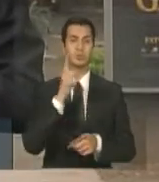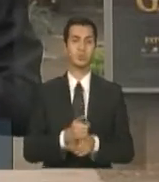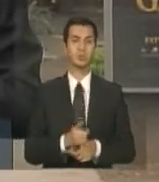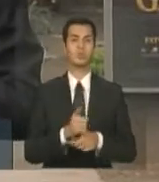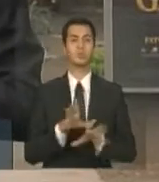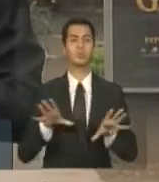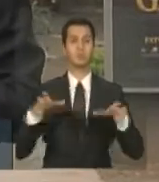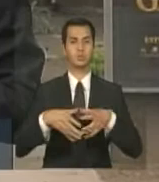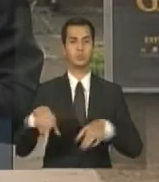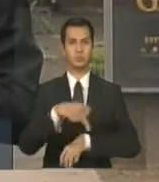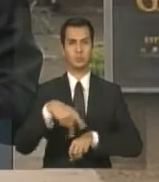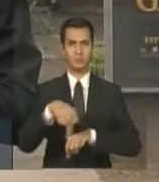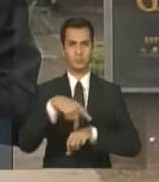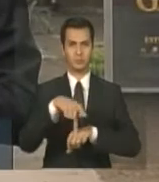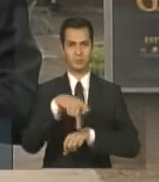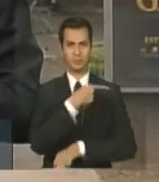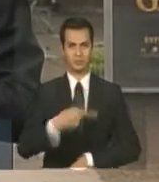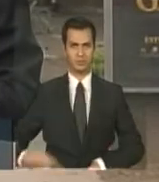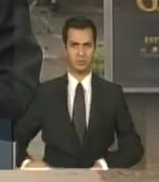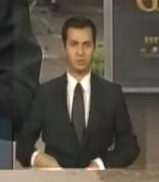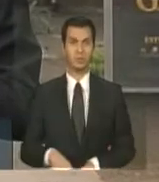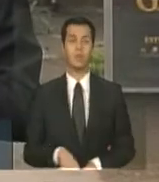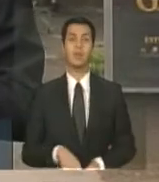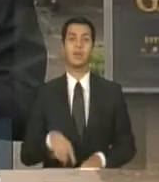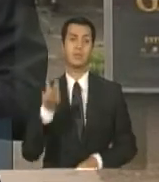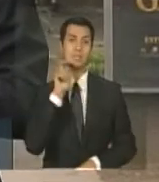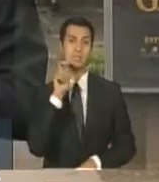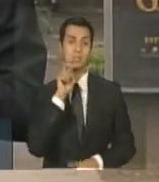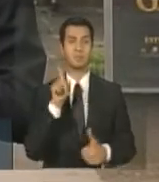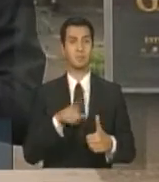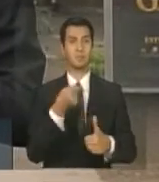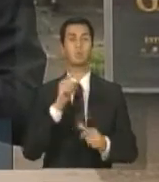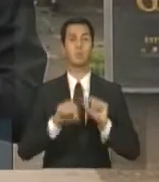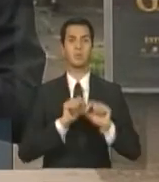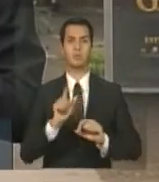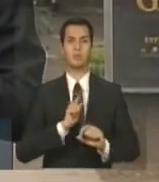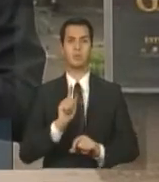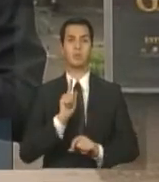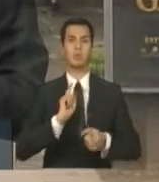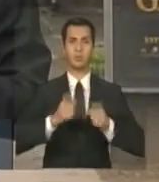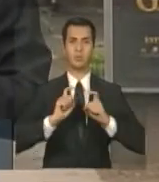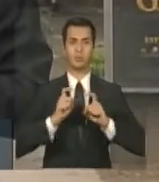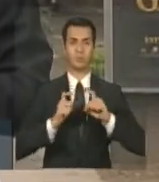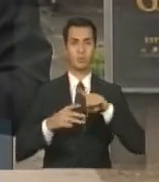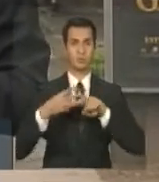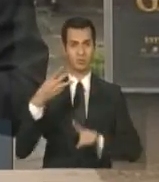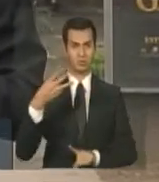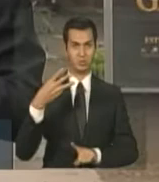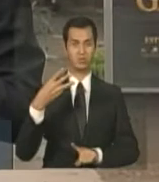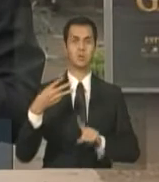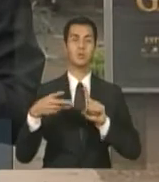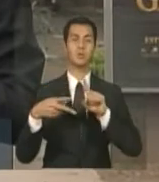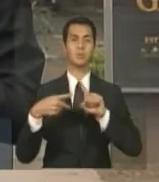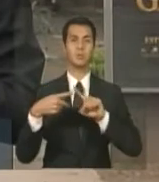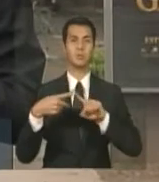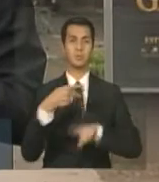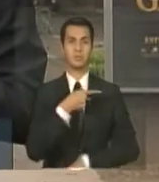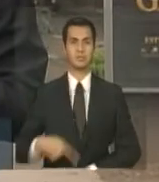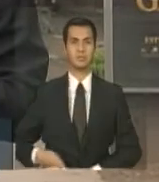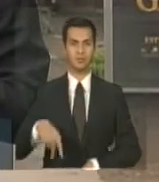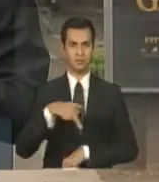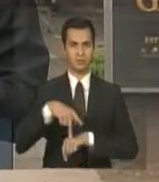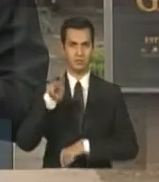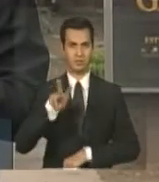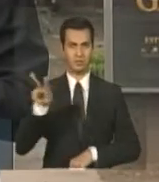Estado. Primeiro compromisso dela nesta quinta-feira, uma reunião trilateral com o presidente da Venezuela, Hugo Chávez,